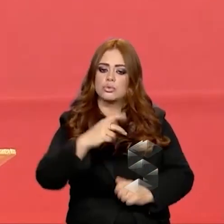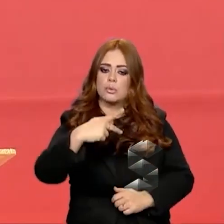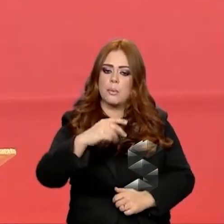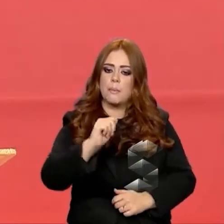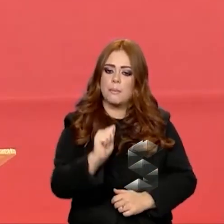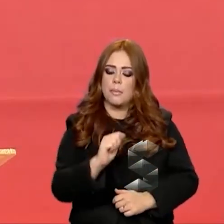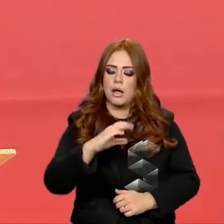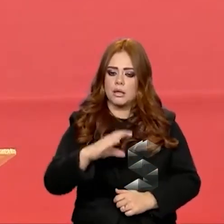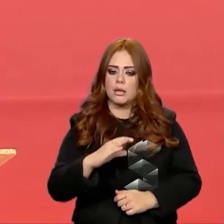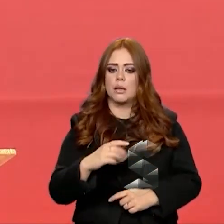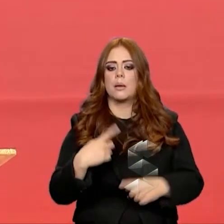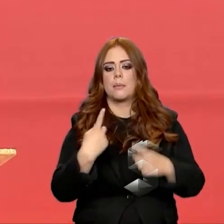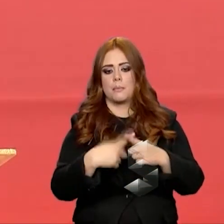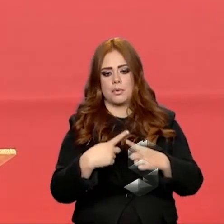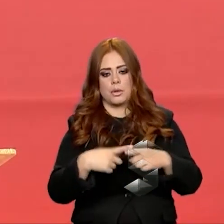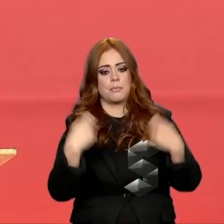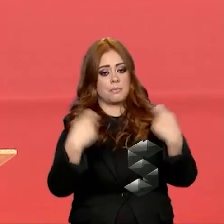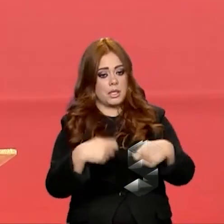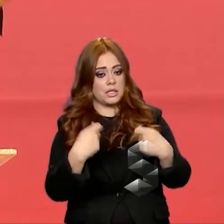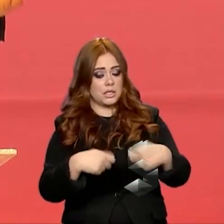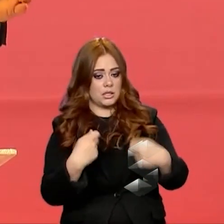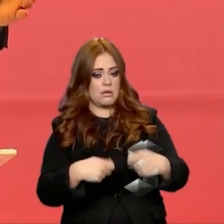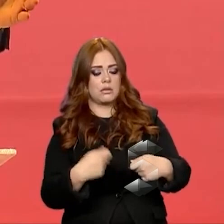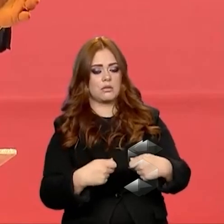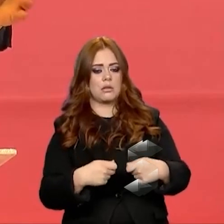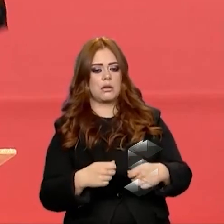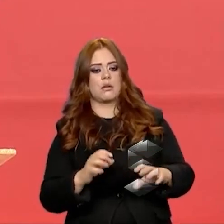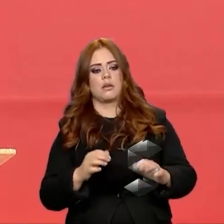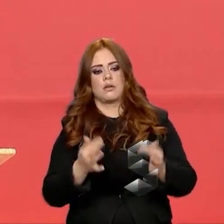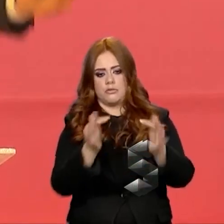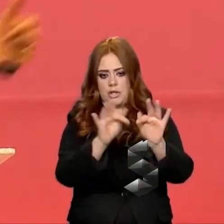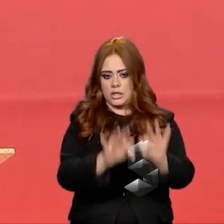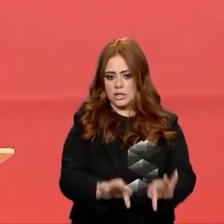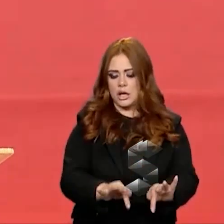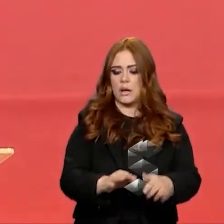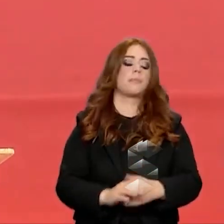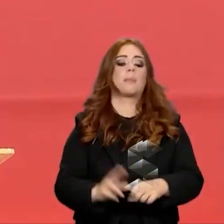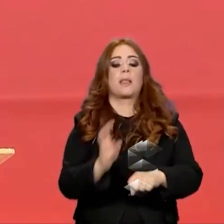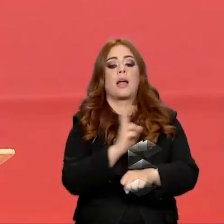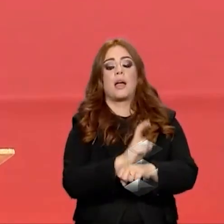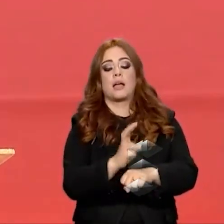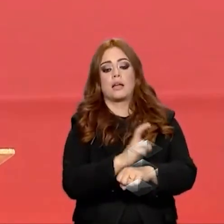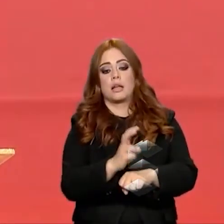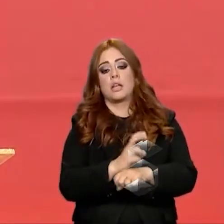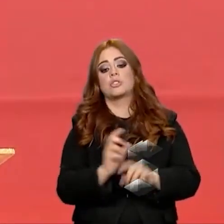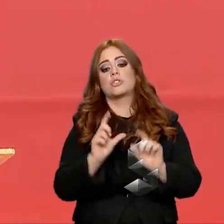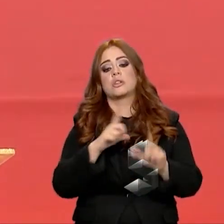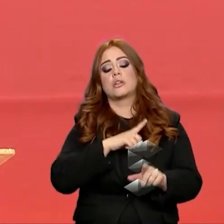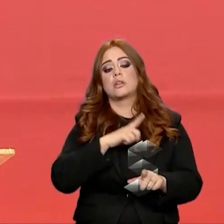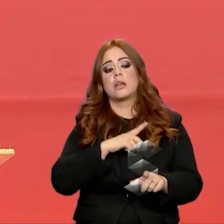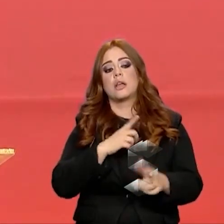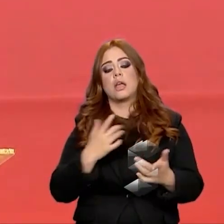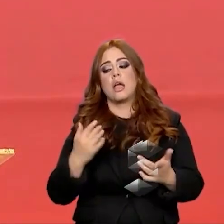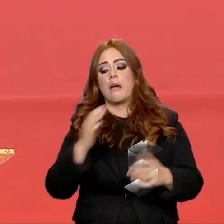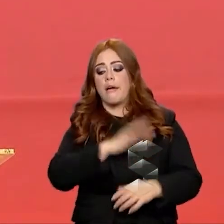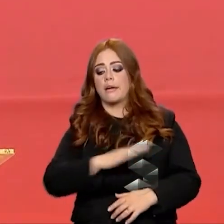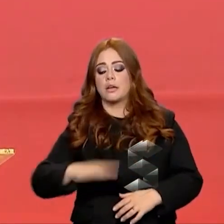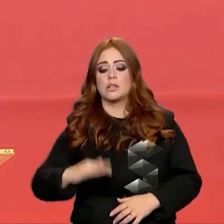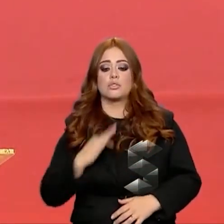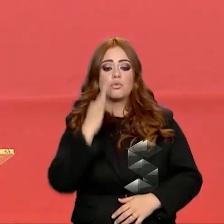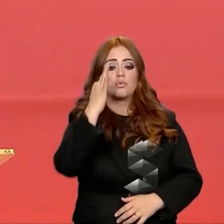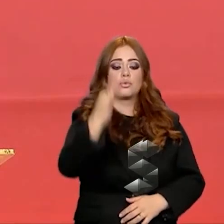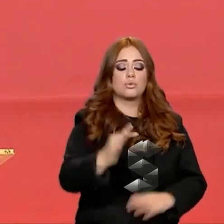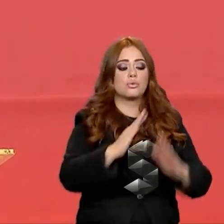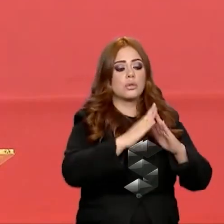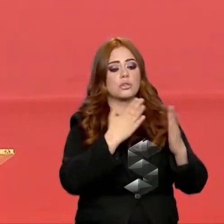elas sejam concluídas, a creche, para que possibilite a criança ter um futuro, a escola, o